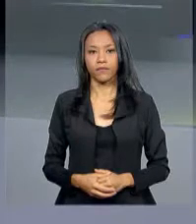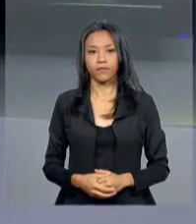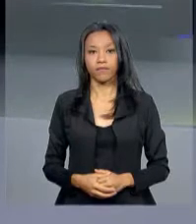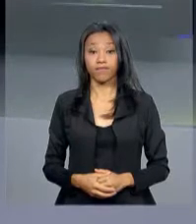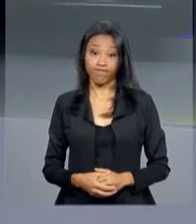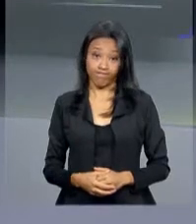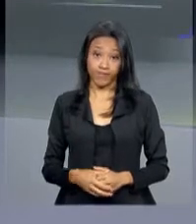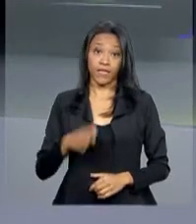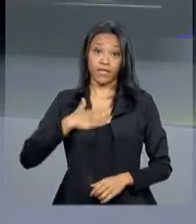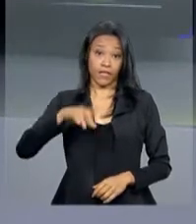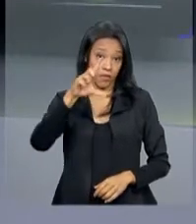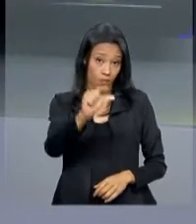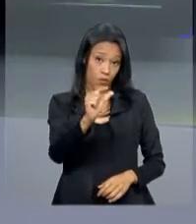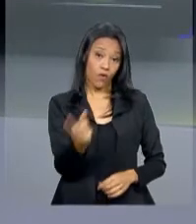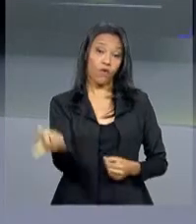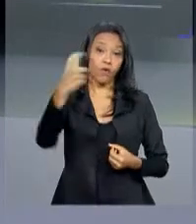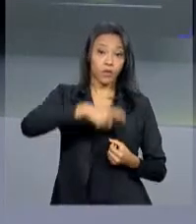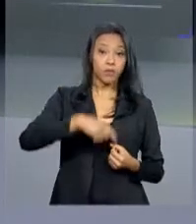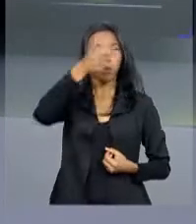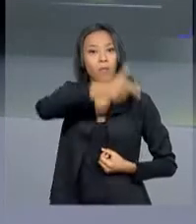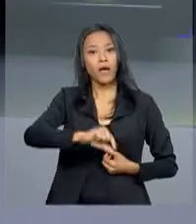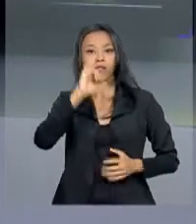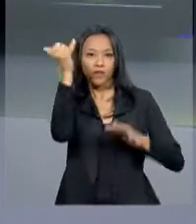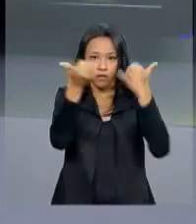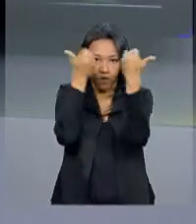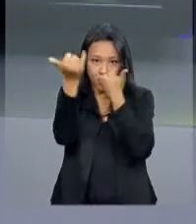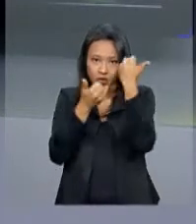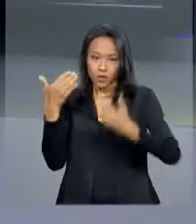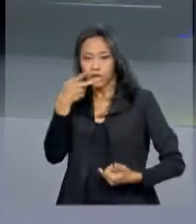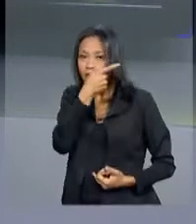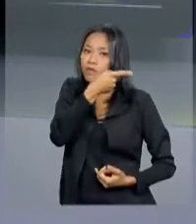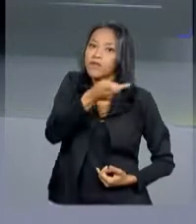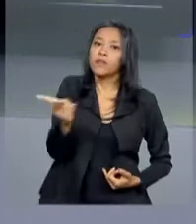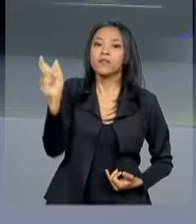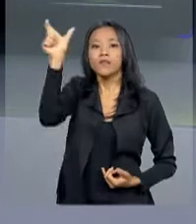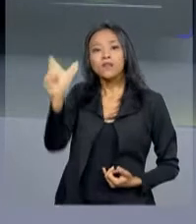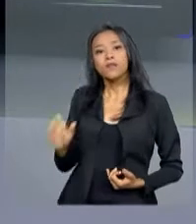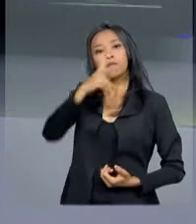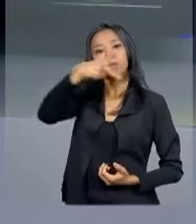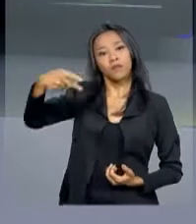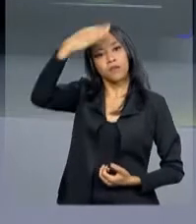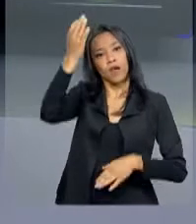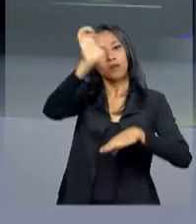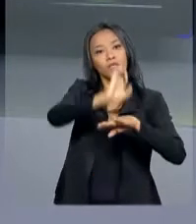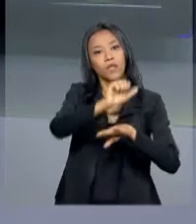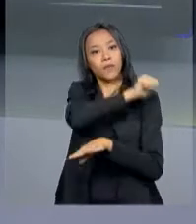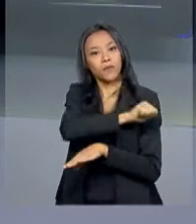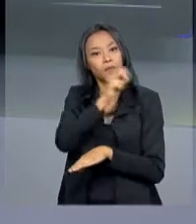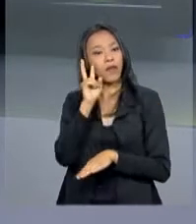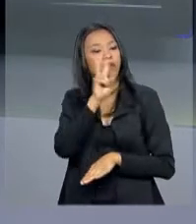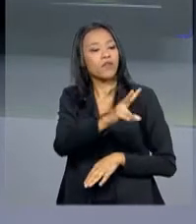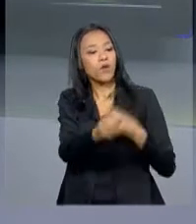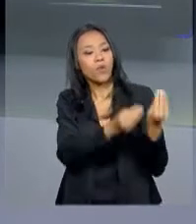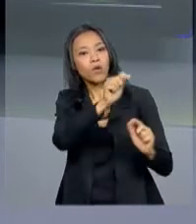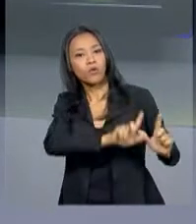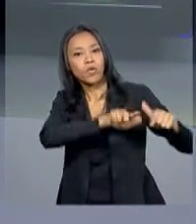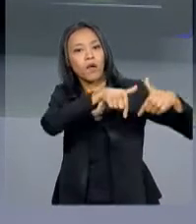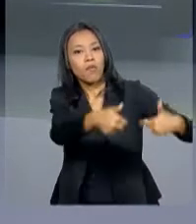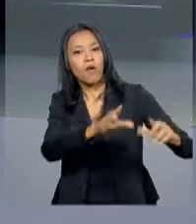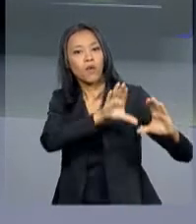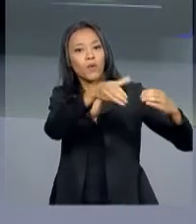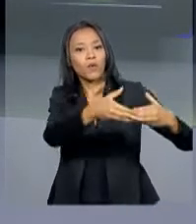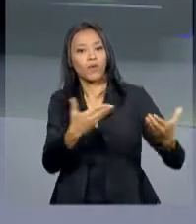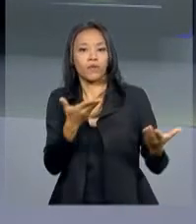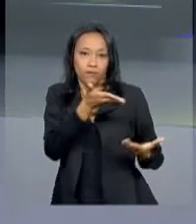Daqui a pouco nós voltamos com mais informações sobre a visita do presidente Michel Temer ao Rio de Janeiro para acompanhar as ações da Intervenção